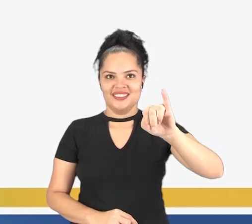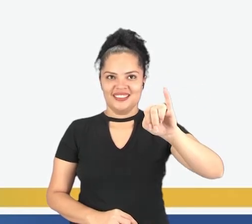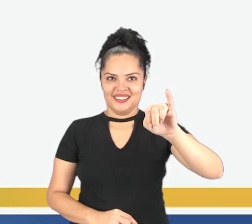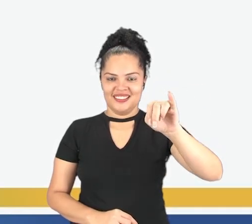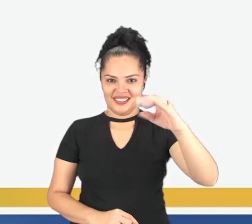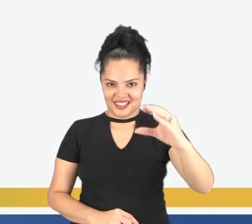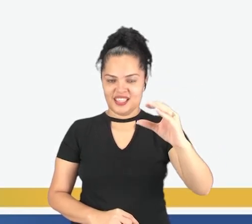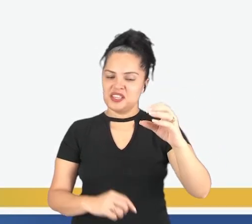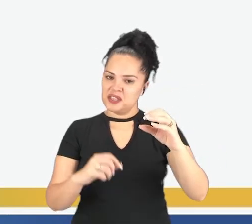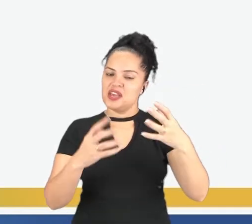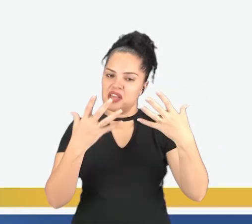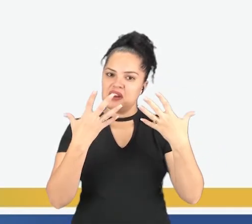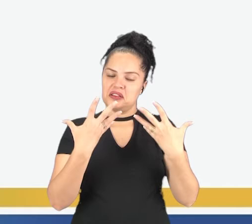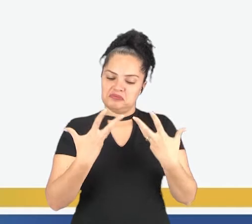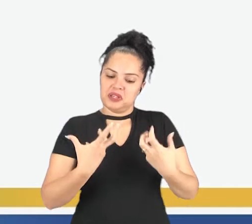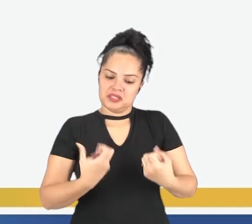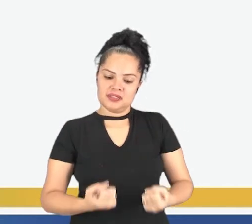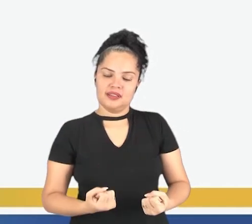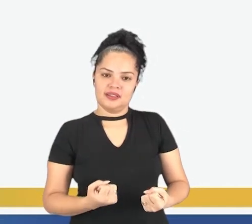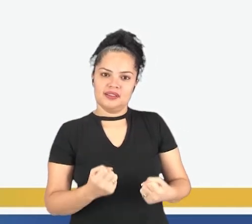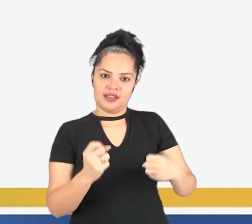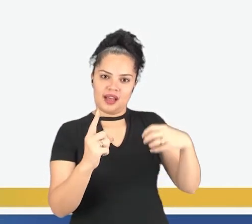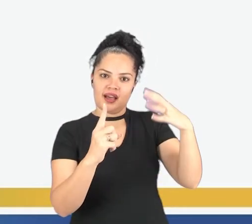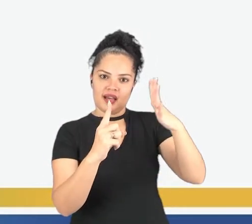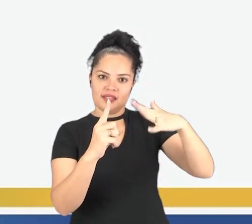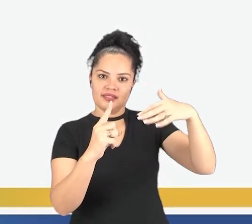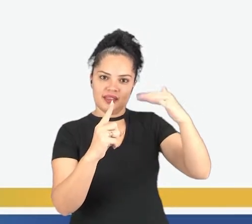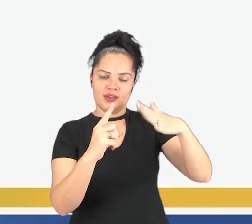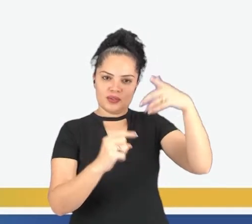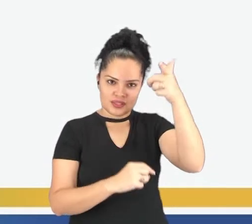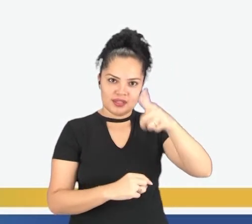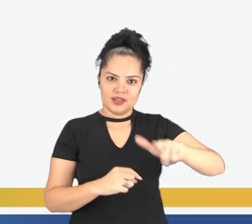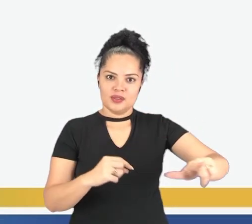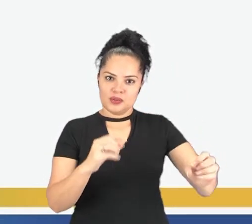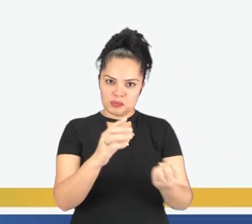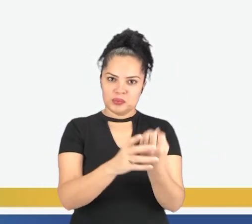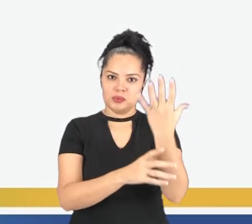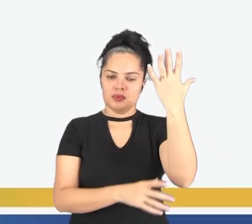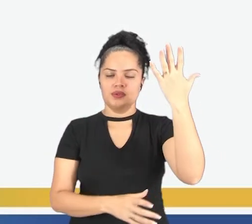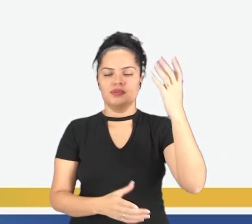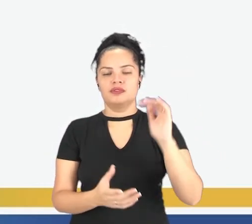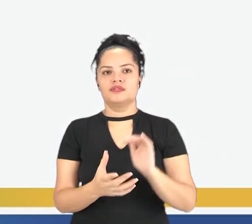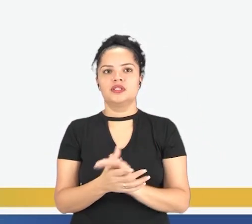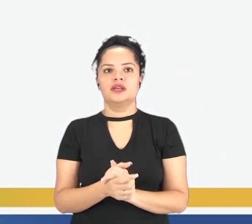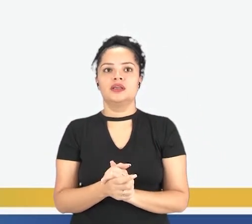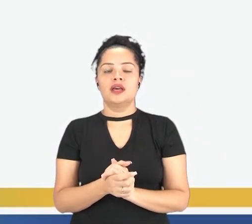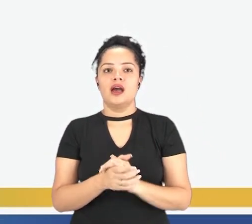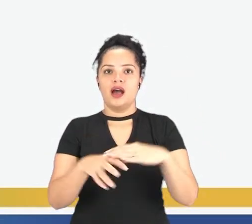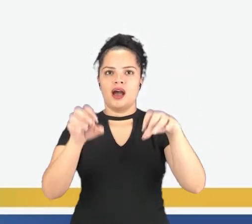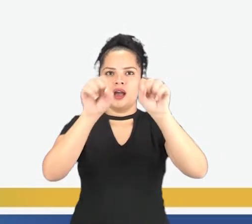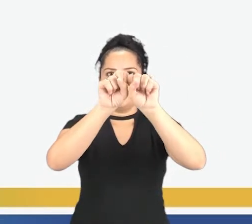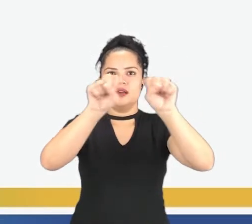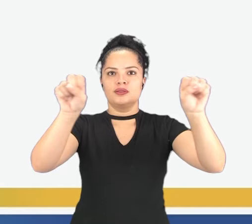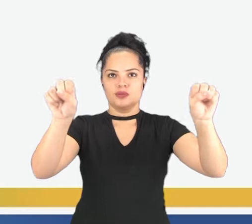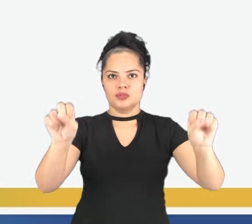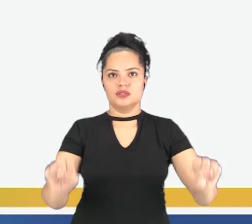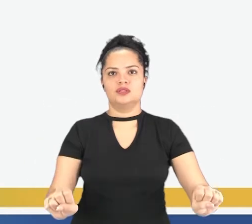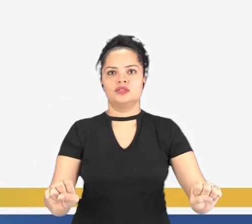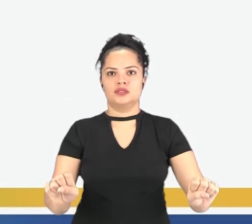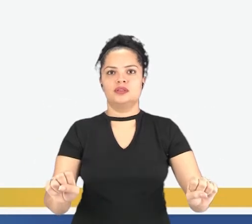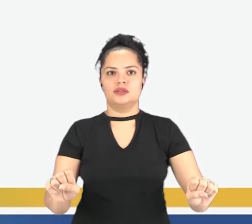eles fossem a reencarnação desses deuses, né? Estão entre as principais cidades desse sistema, né? Pedras,